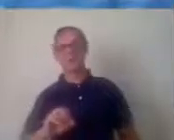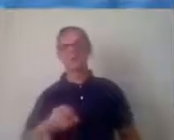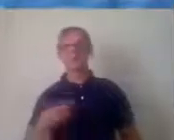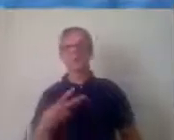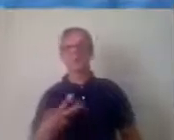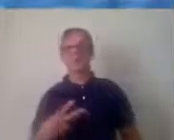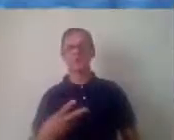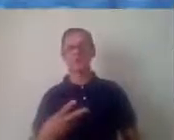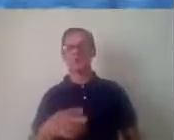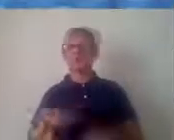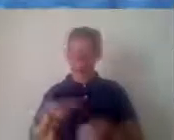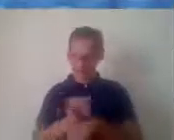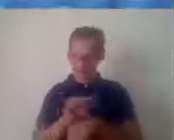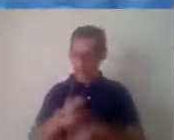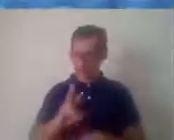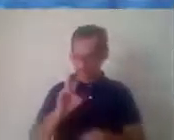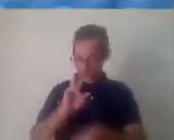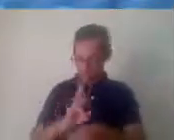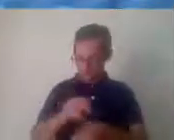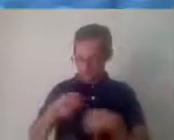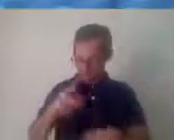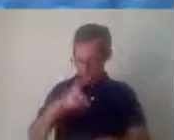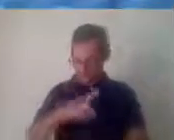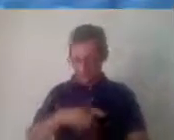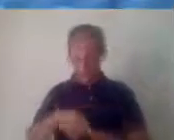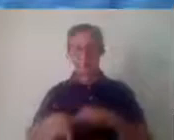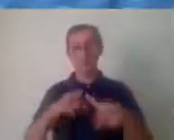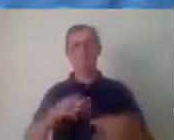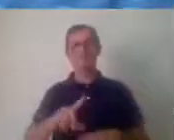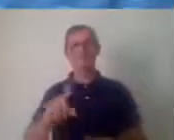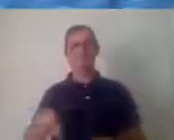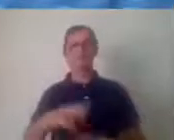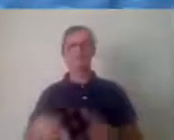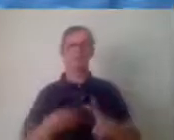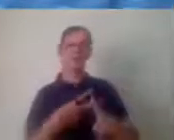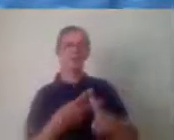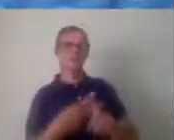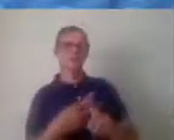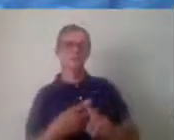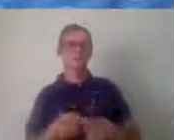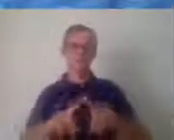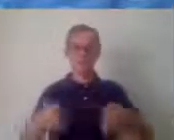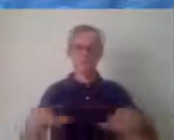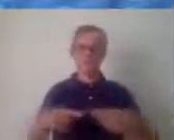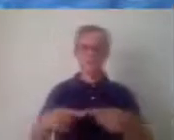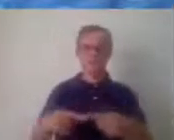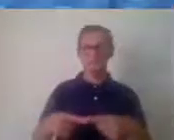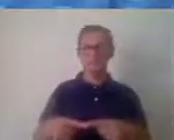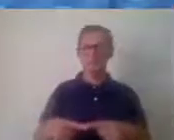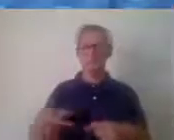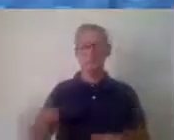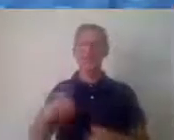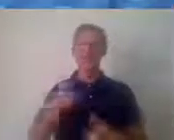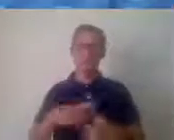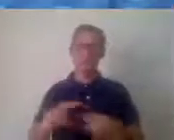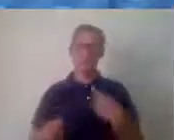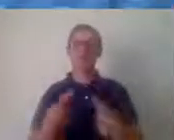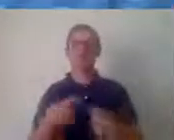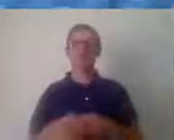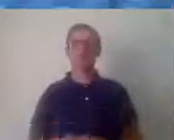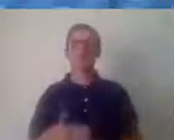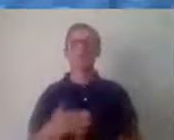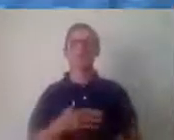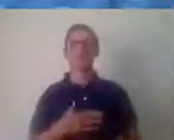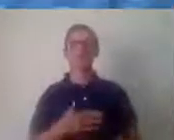Dois passos, né? Dois cuidados que você tem que ter quando você está trabalhando com integral dupla em regiões mais gerais é, primeiro, qual que é a